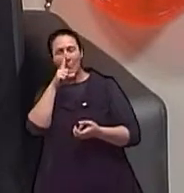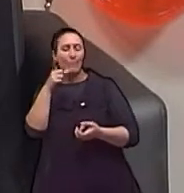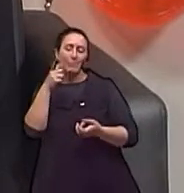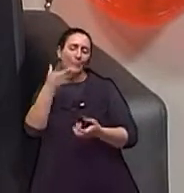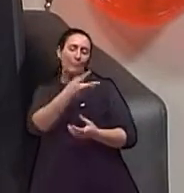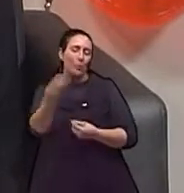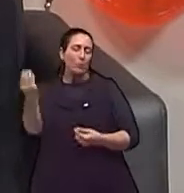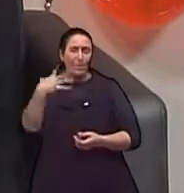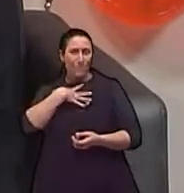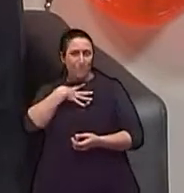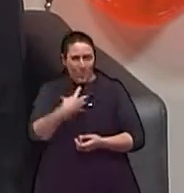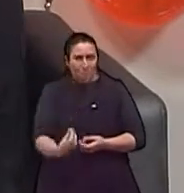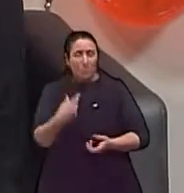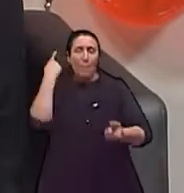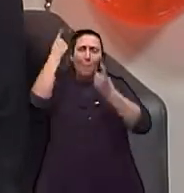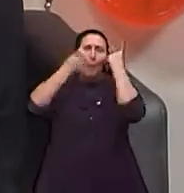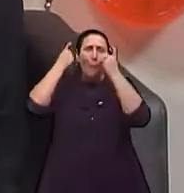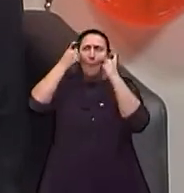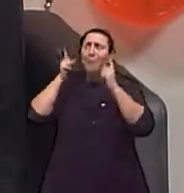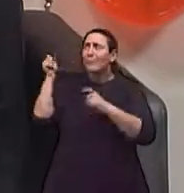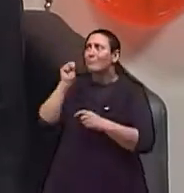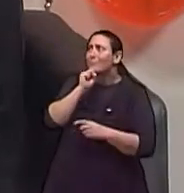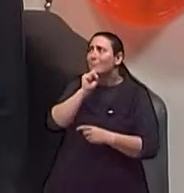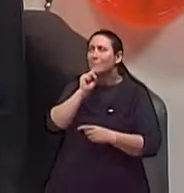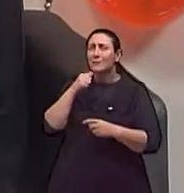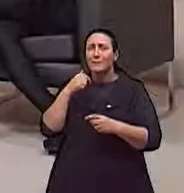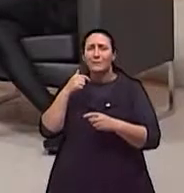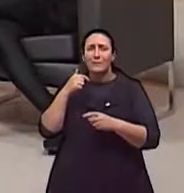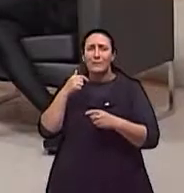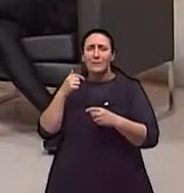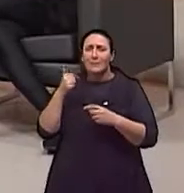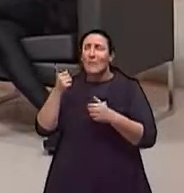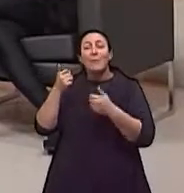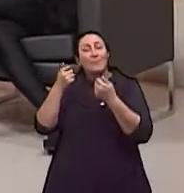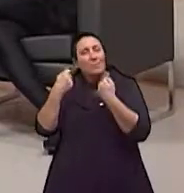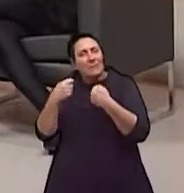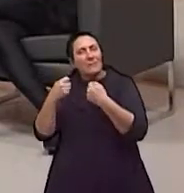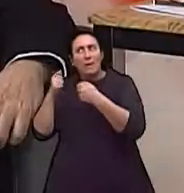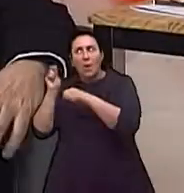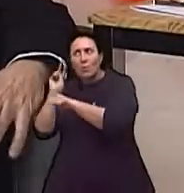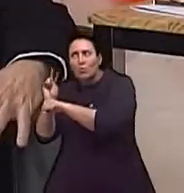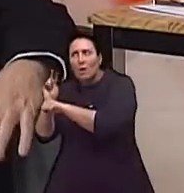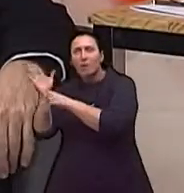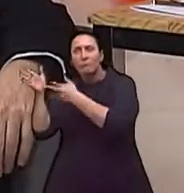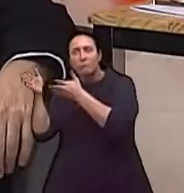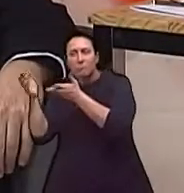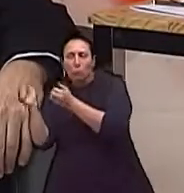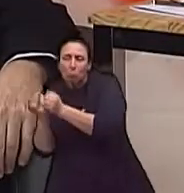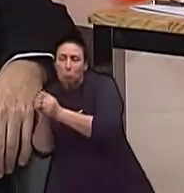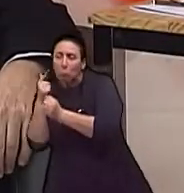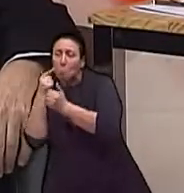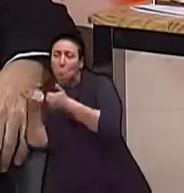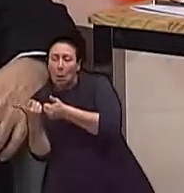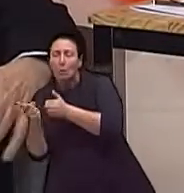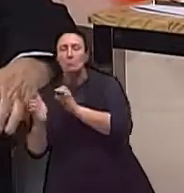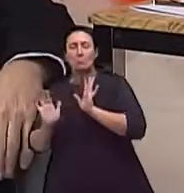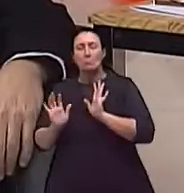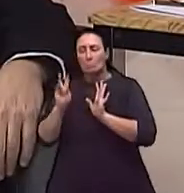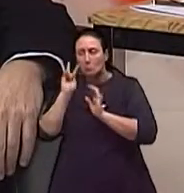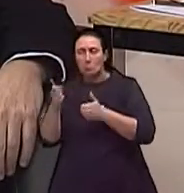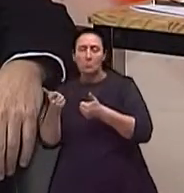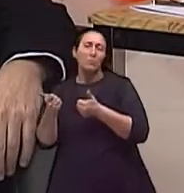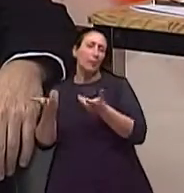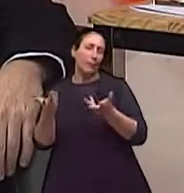acho preocupante é começar a cercear quando a pessoa ainda pode fazer as coisas e por exemplo quando a vovó depois de uma